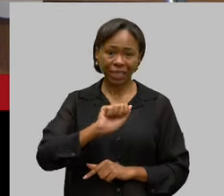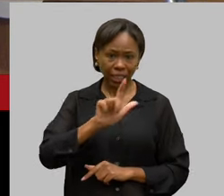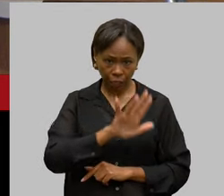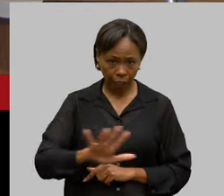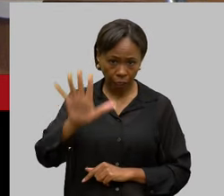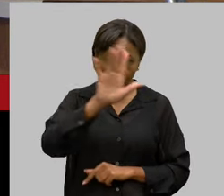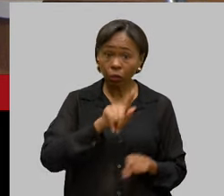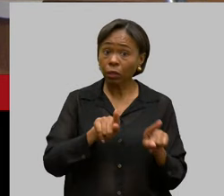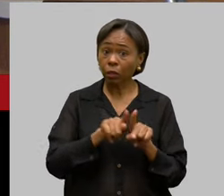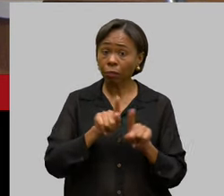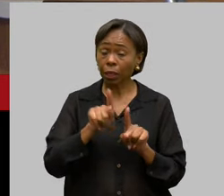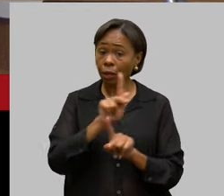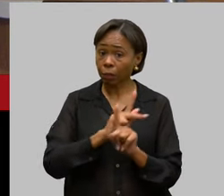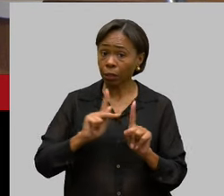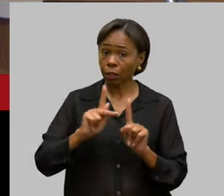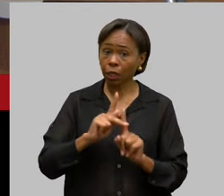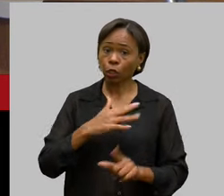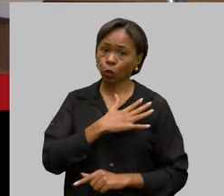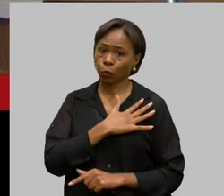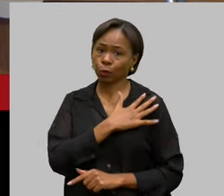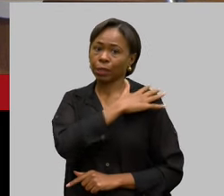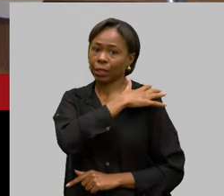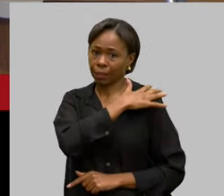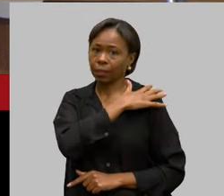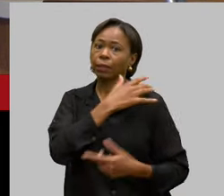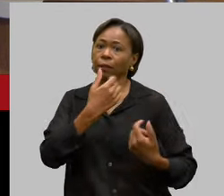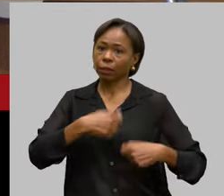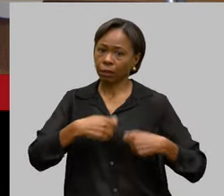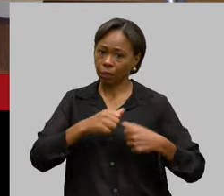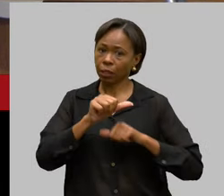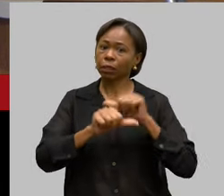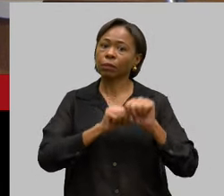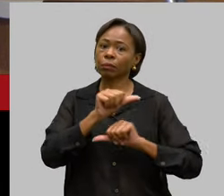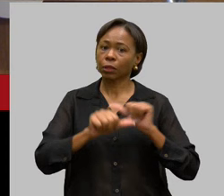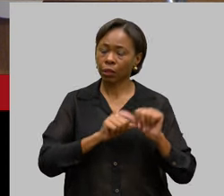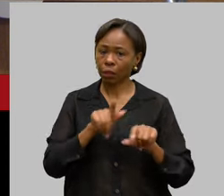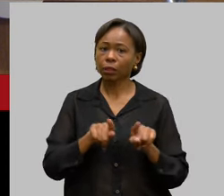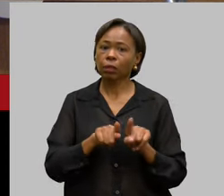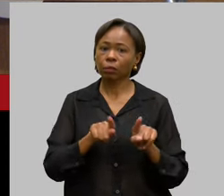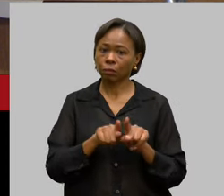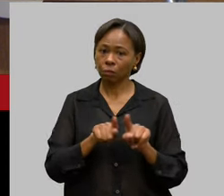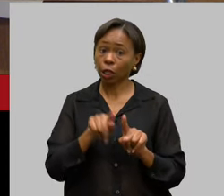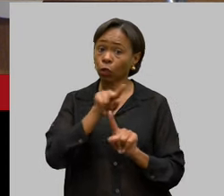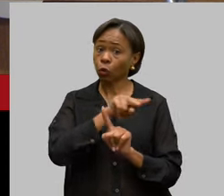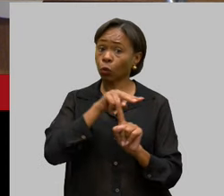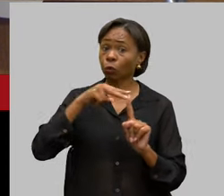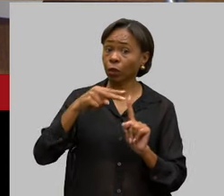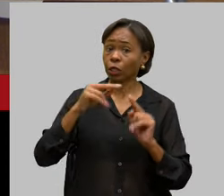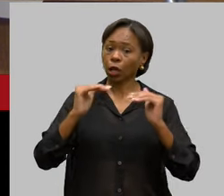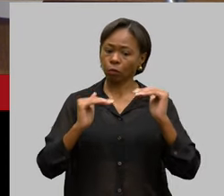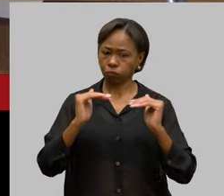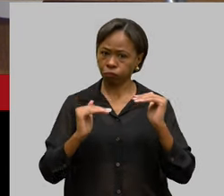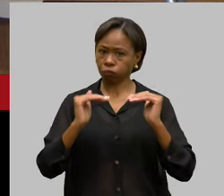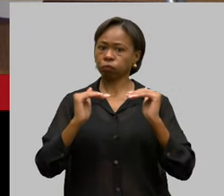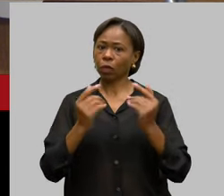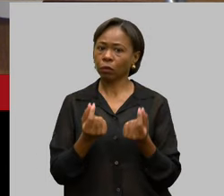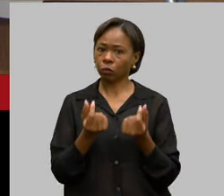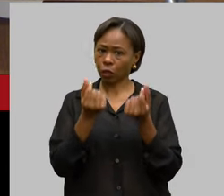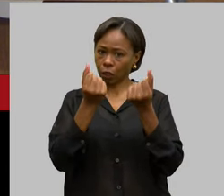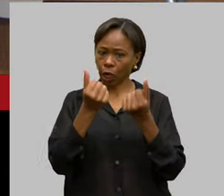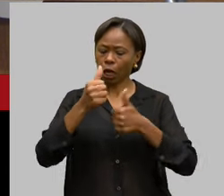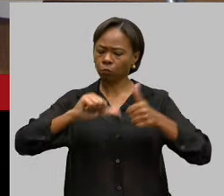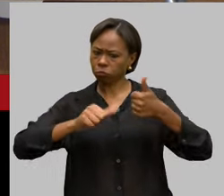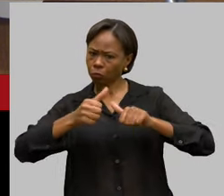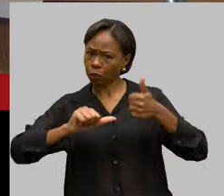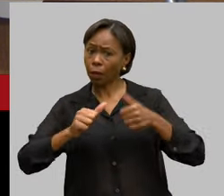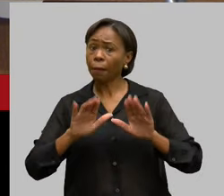militares que precisa também ser revisitada não só do ponto de vista do equilíbrio financeiro e atuarial mas do ponto